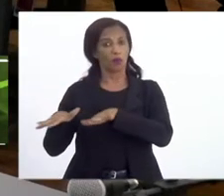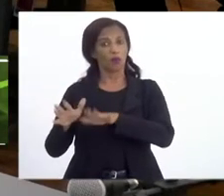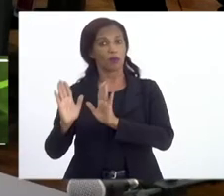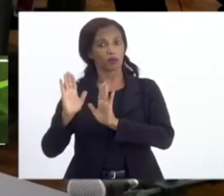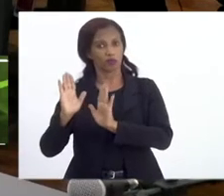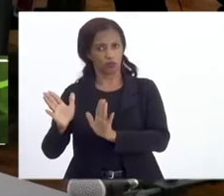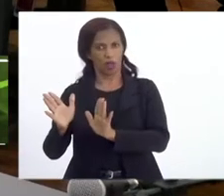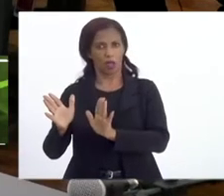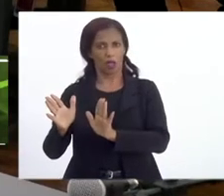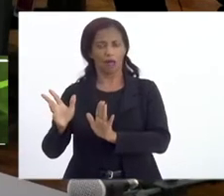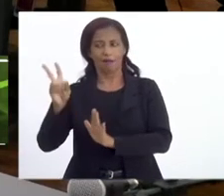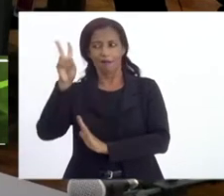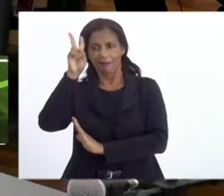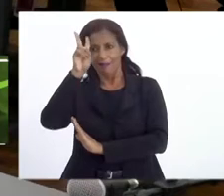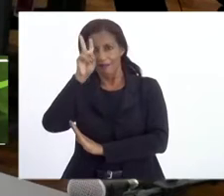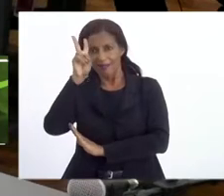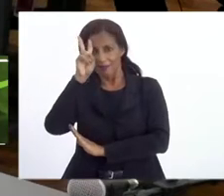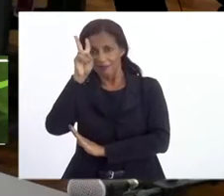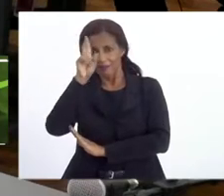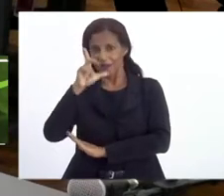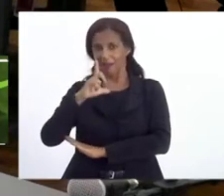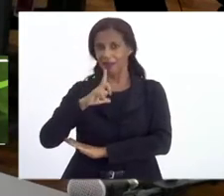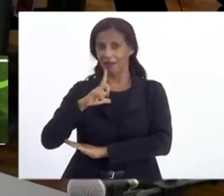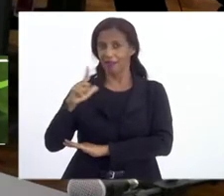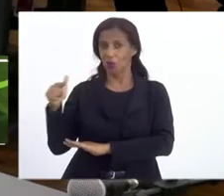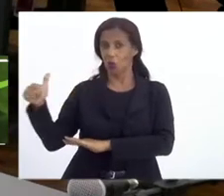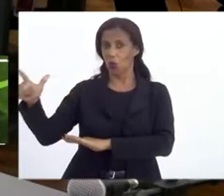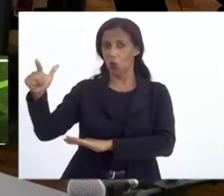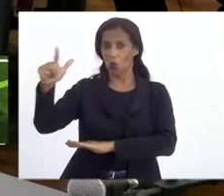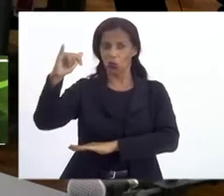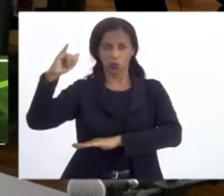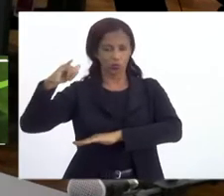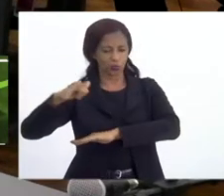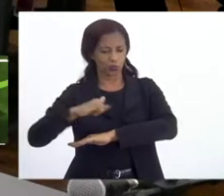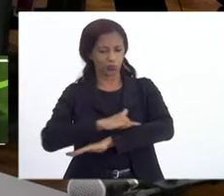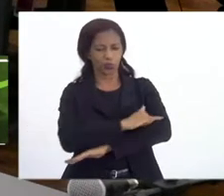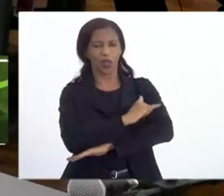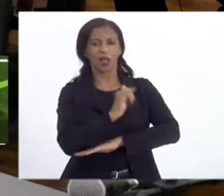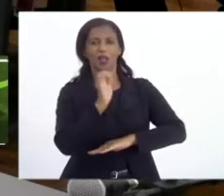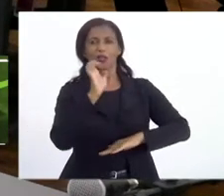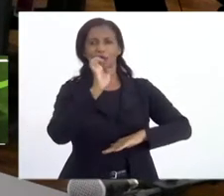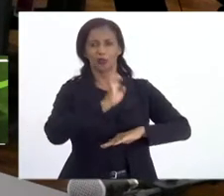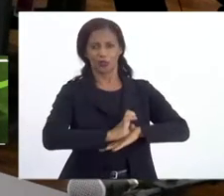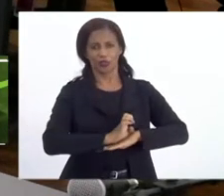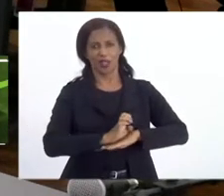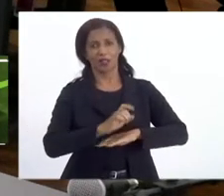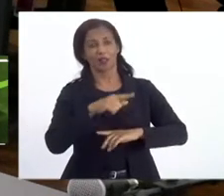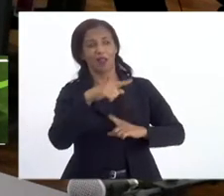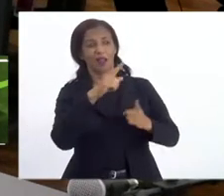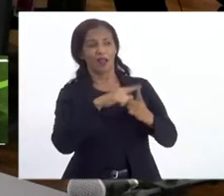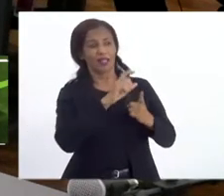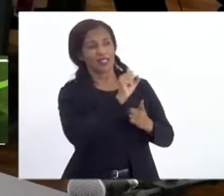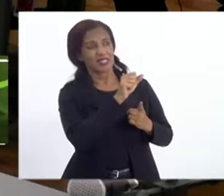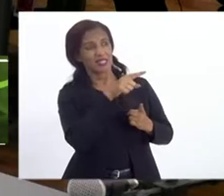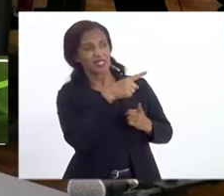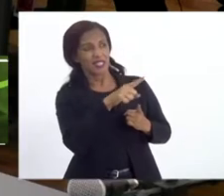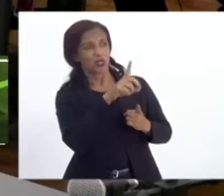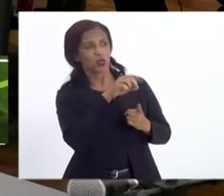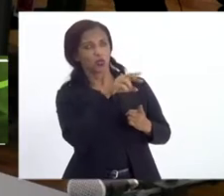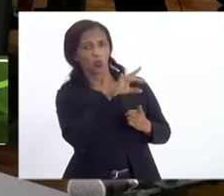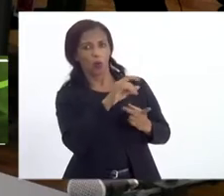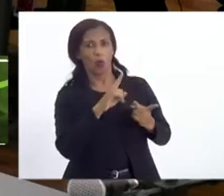feito, que é lembrar que existem outros aeroportos no estado do Rio de Janeiro, além de Santos Dumont e Galeão, que têm um